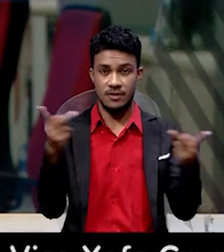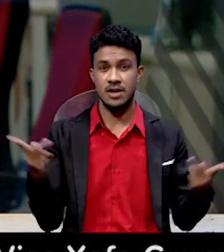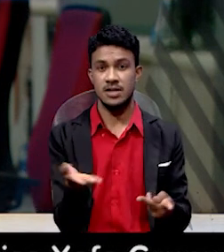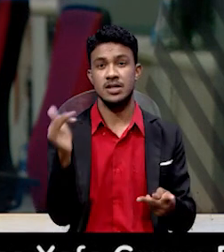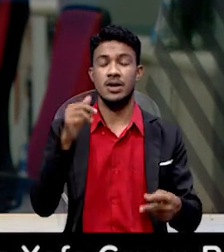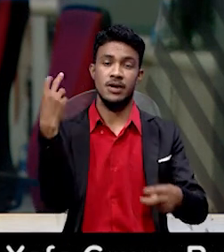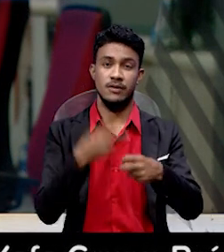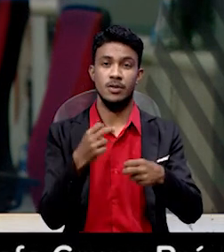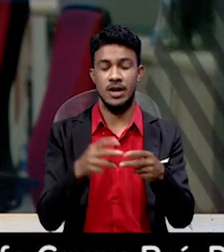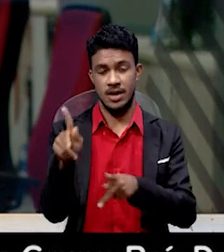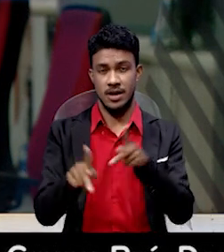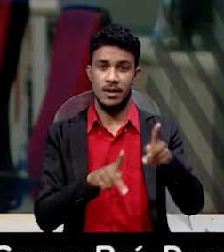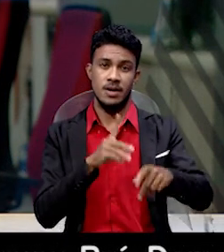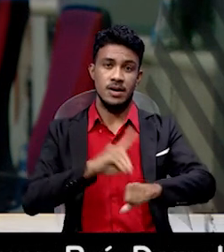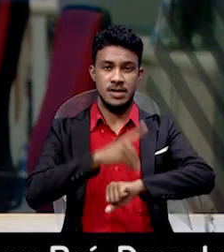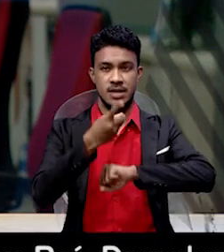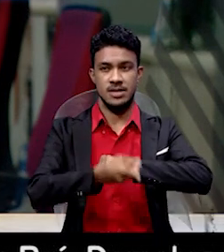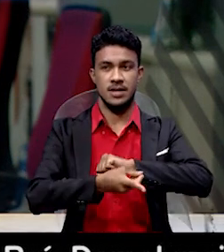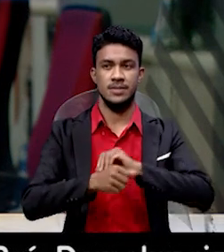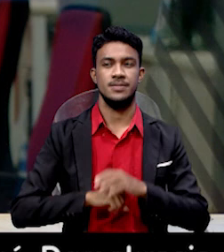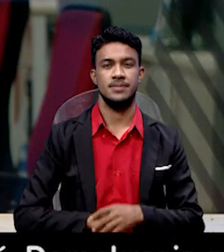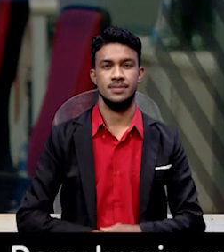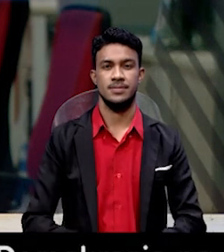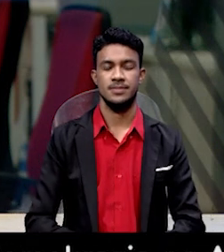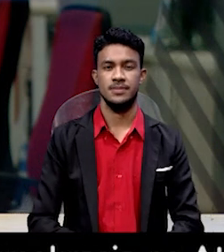risku ba inundasaun.